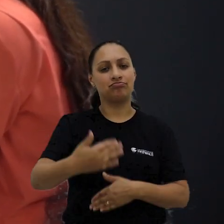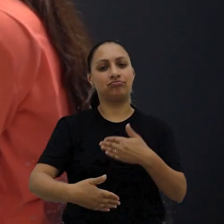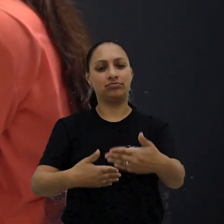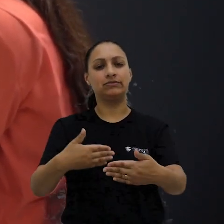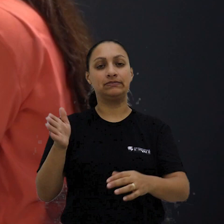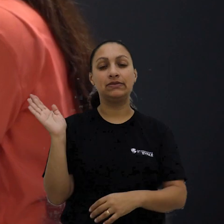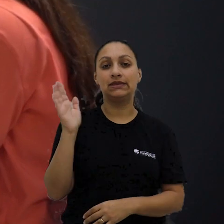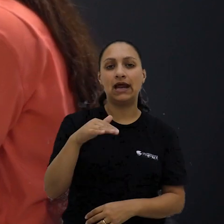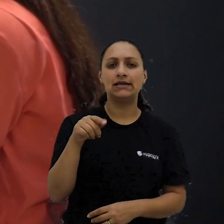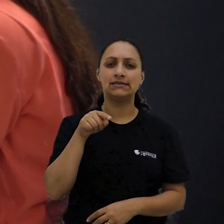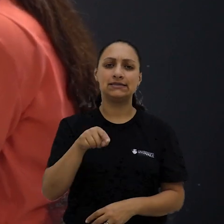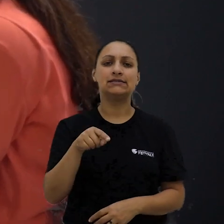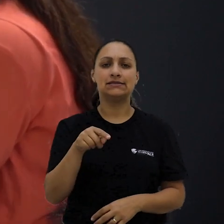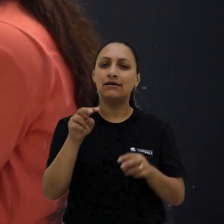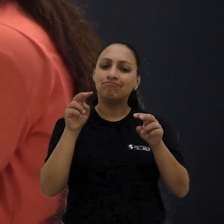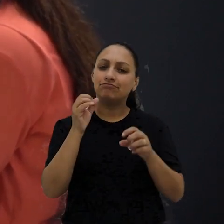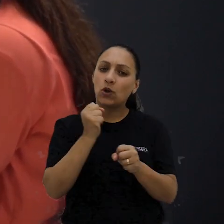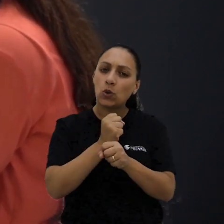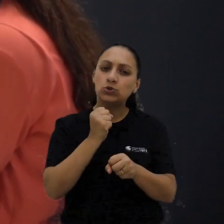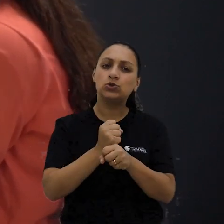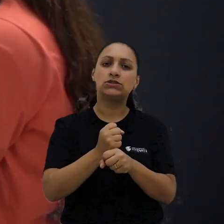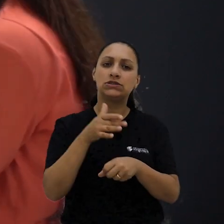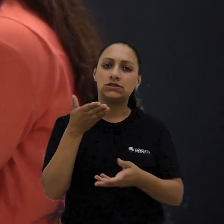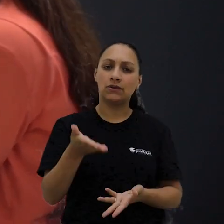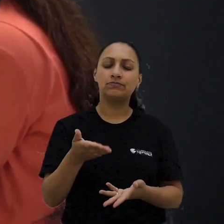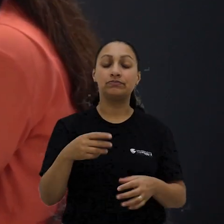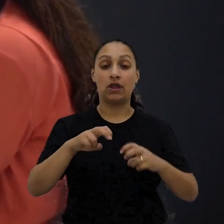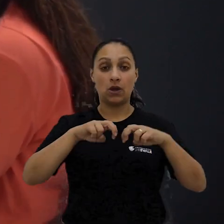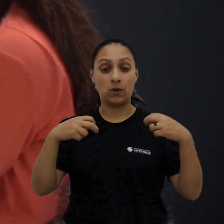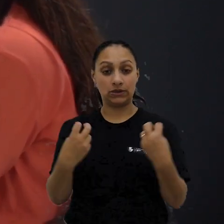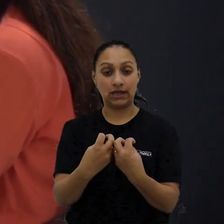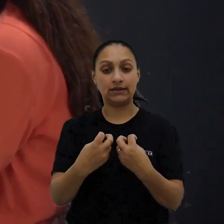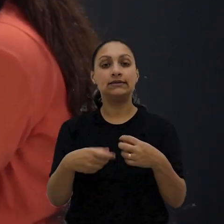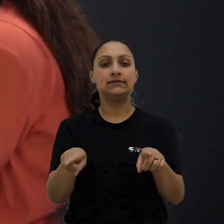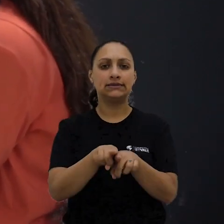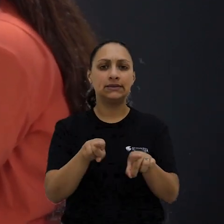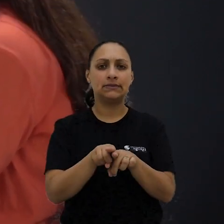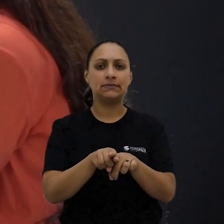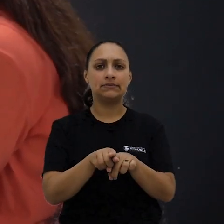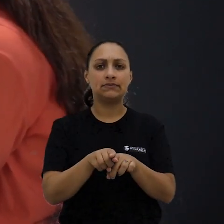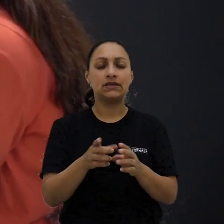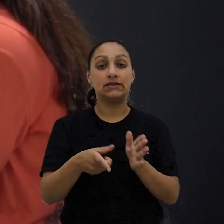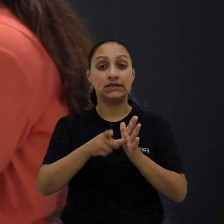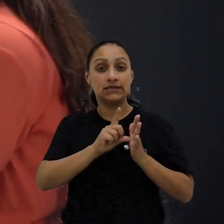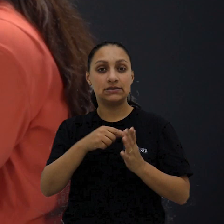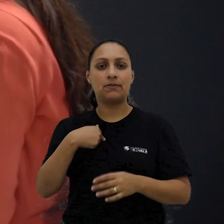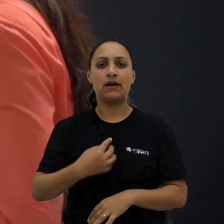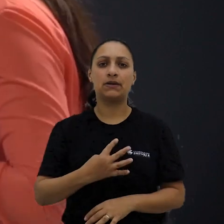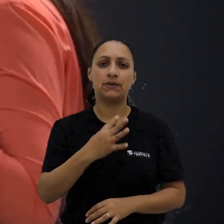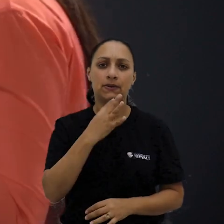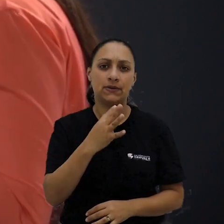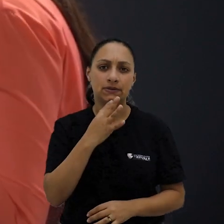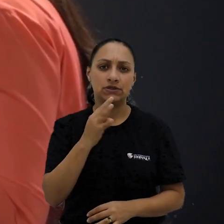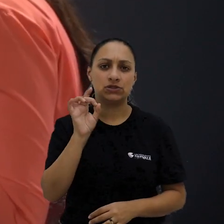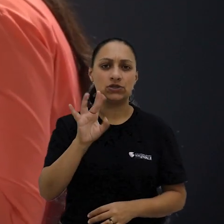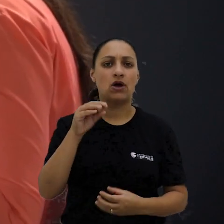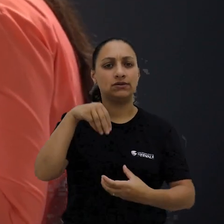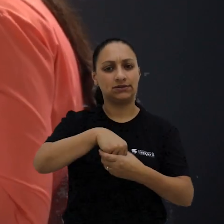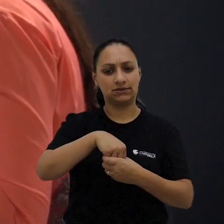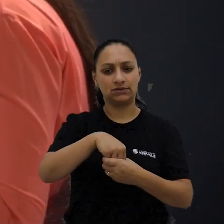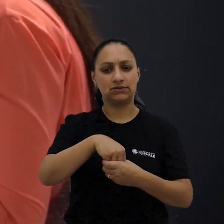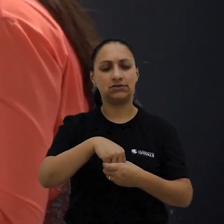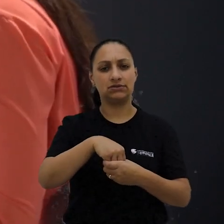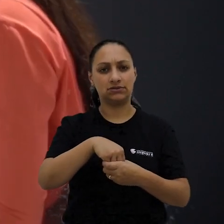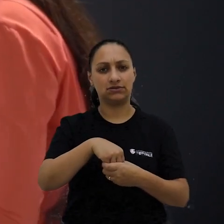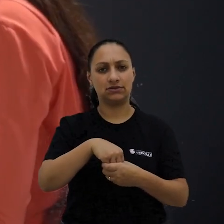vez mais traz essa construção. Então, e a rodada também, assim, antes era rodada para se conhecer, né, a gente fazia só